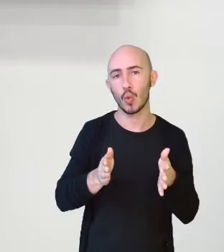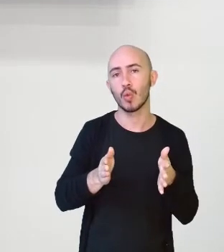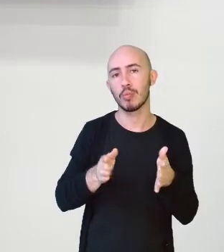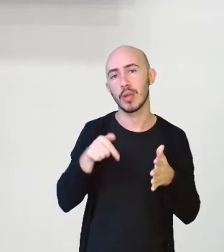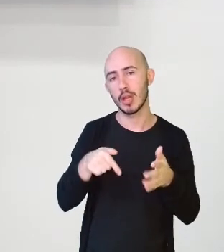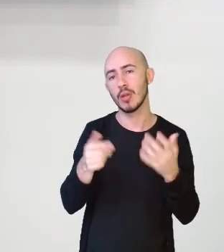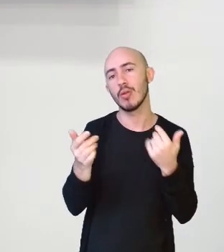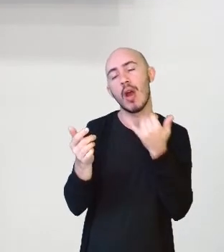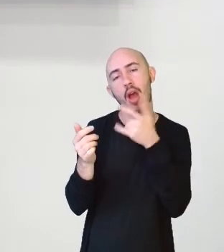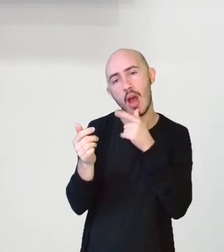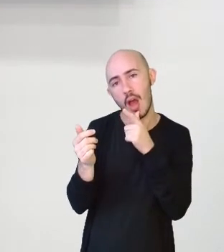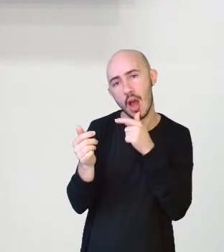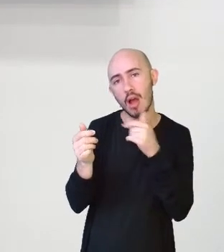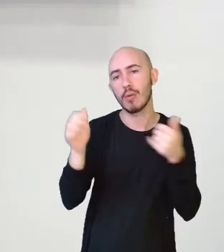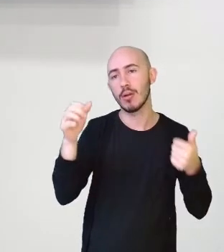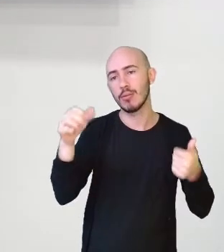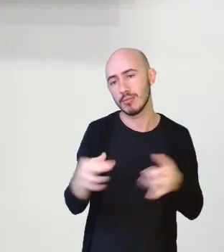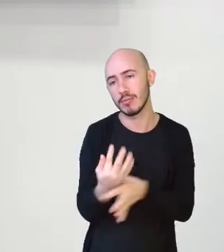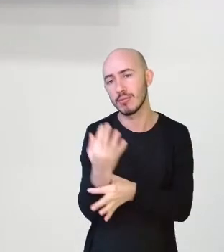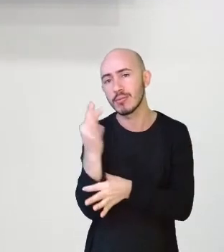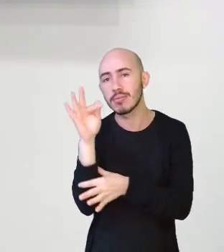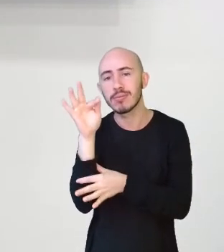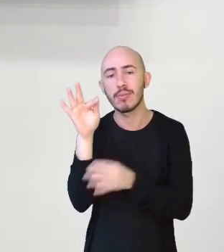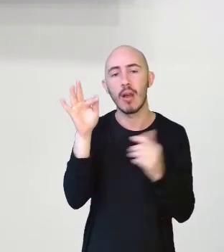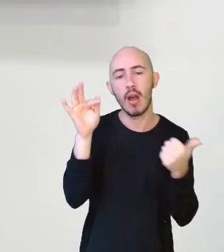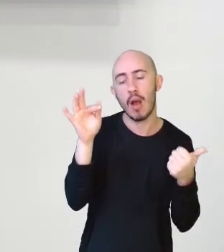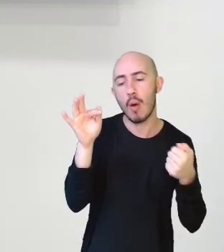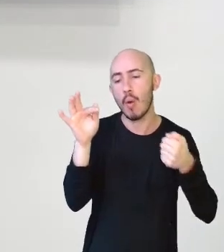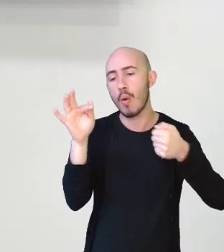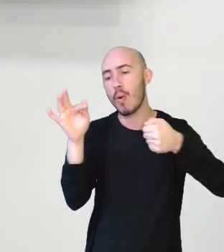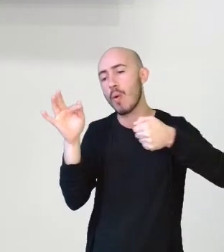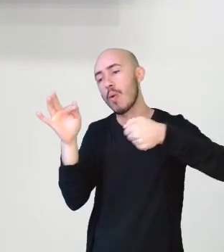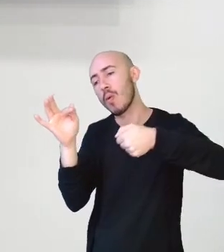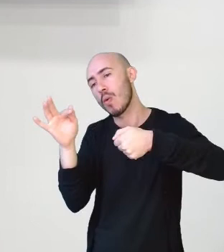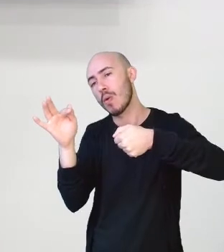água, porque é necessário que use, mas ele não está